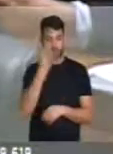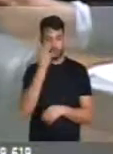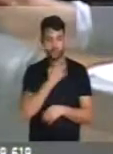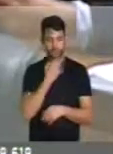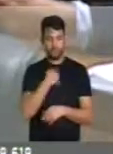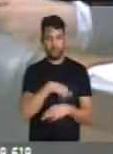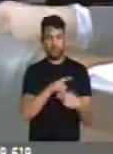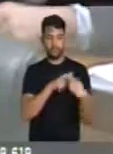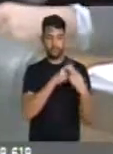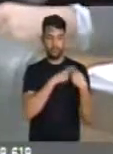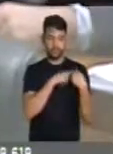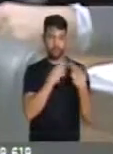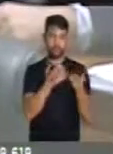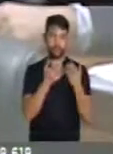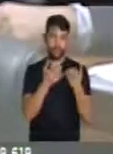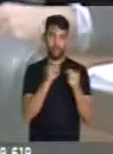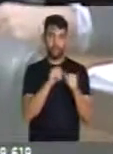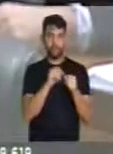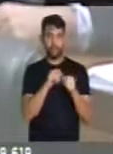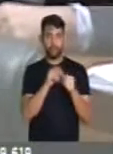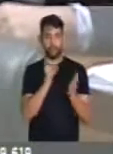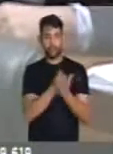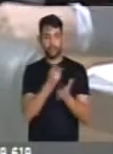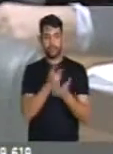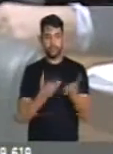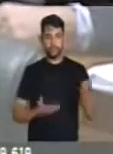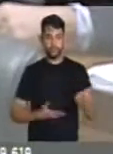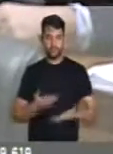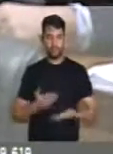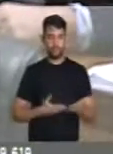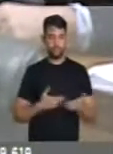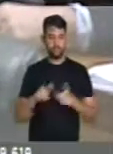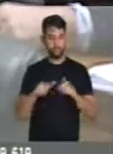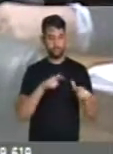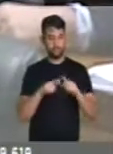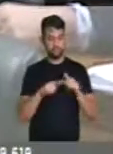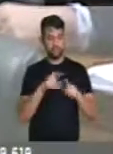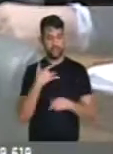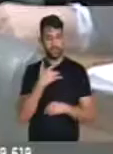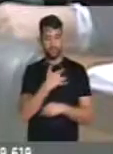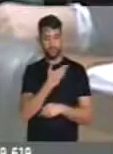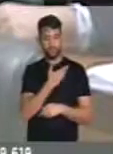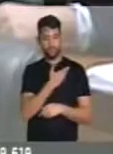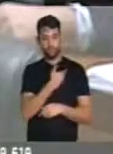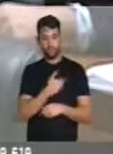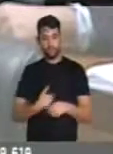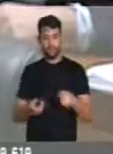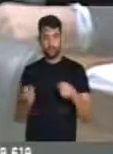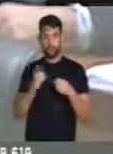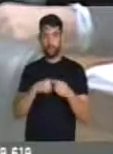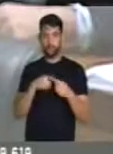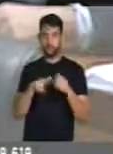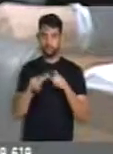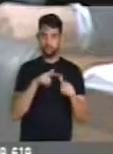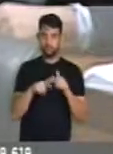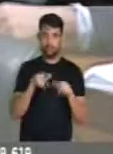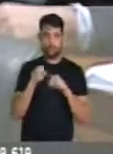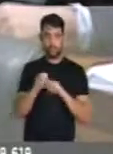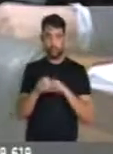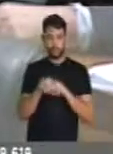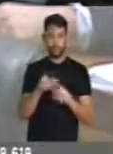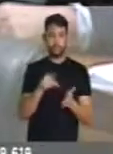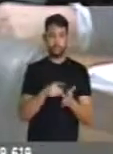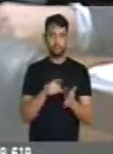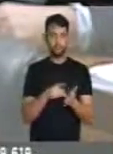sério, responsável, que mantenha os serviços públicos funcionando, para que a saúde pública volte a funcionar, para que a educação,